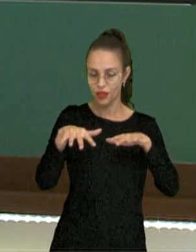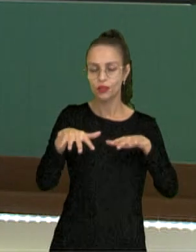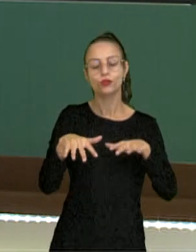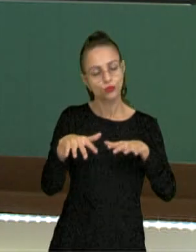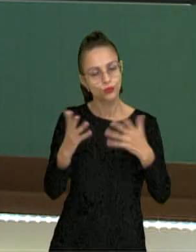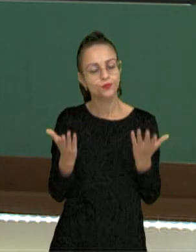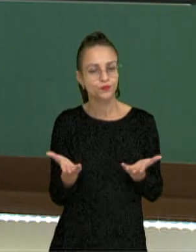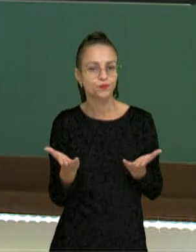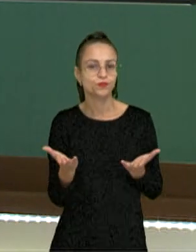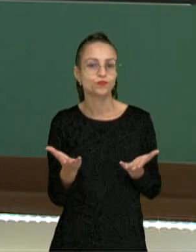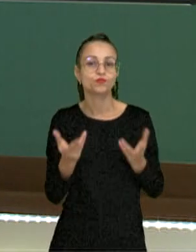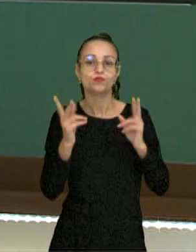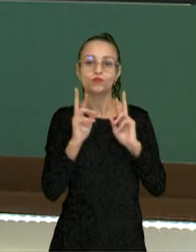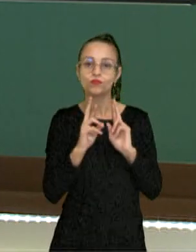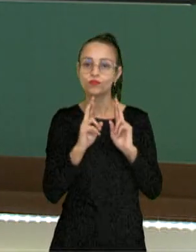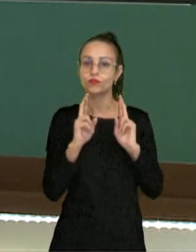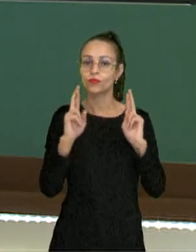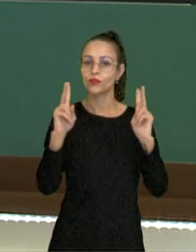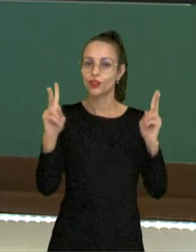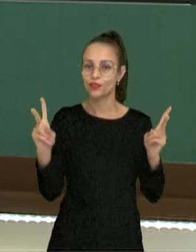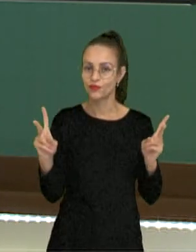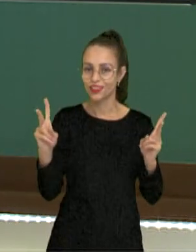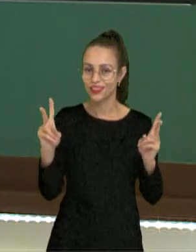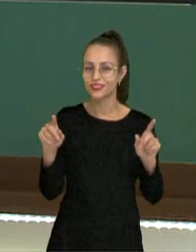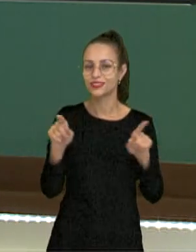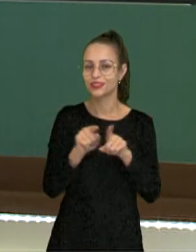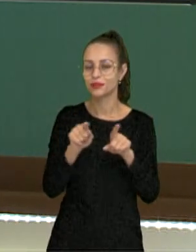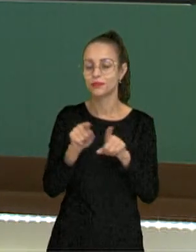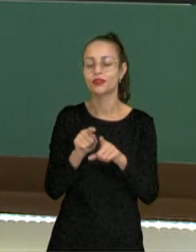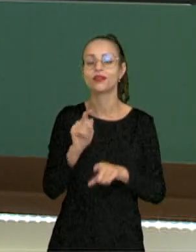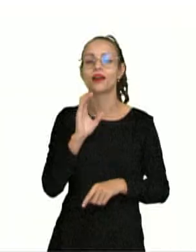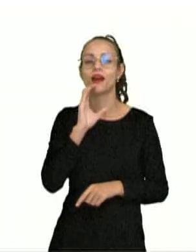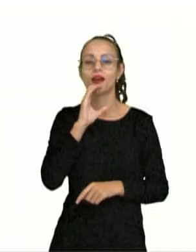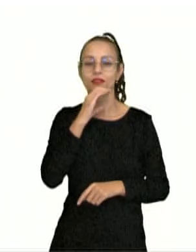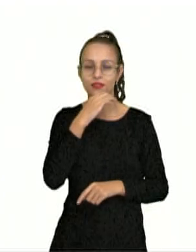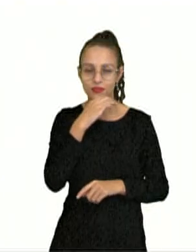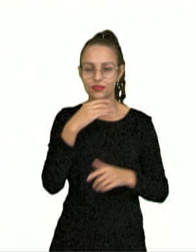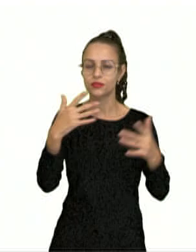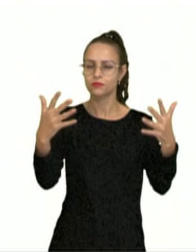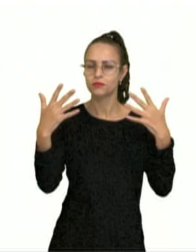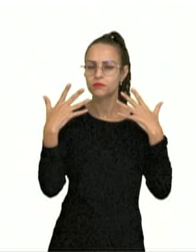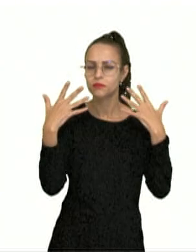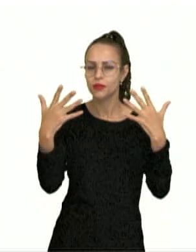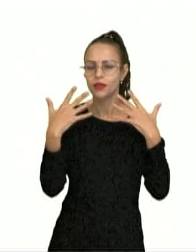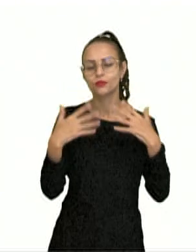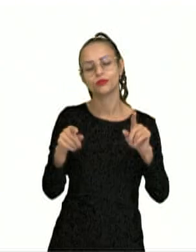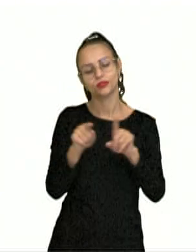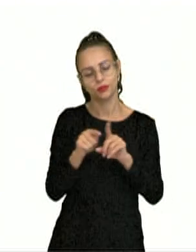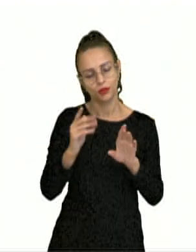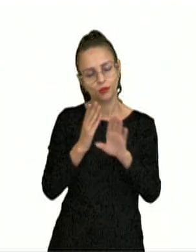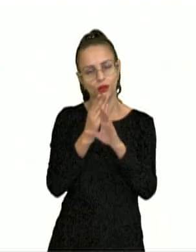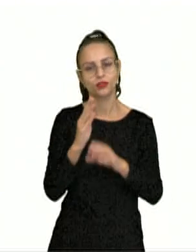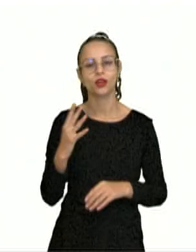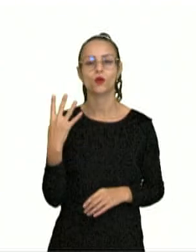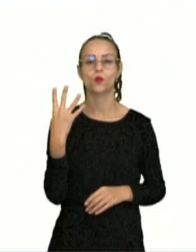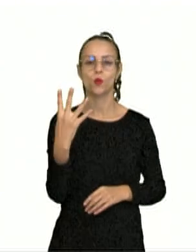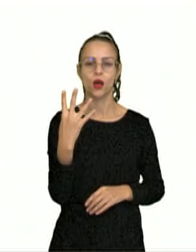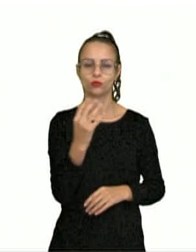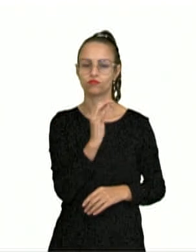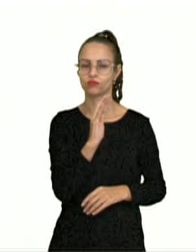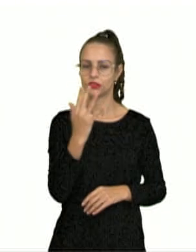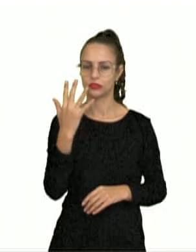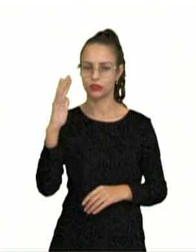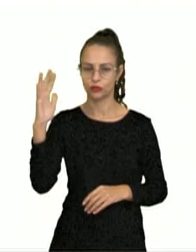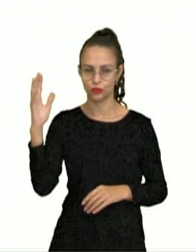Sol, a diferença de aquecimento no planeta e, portanto, as 4 estações do ano são estabelecidas a